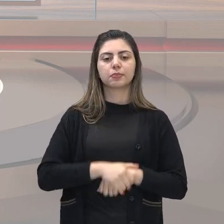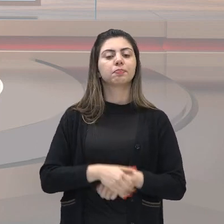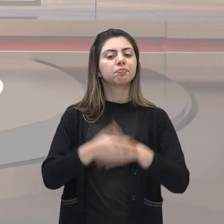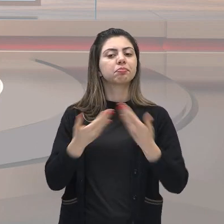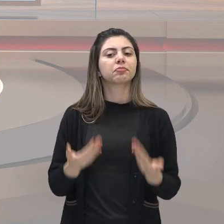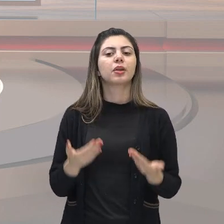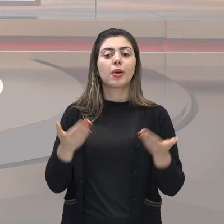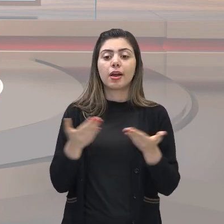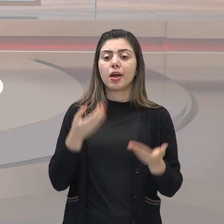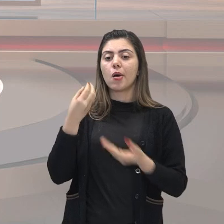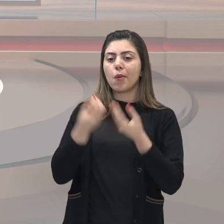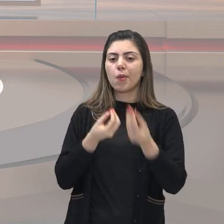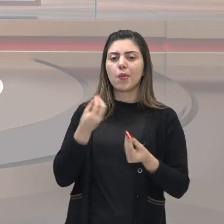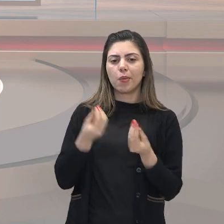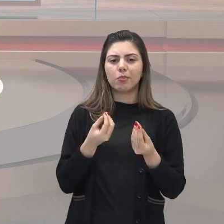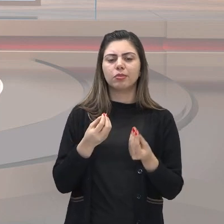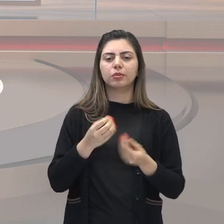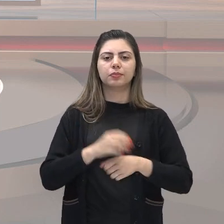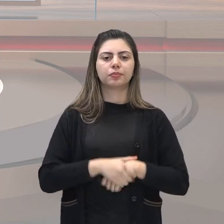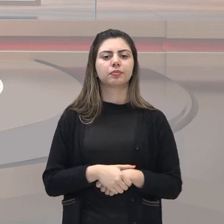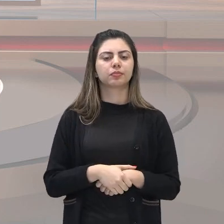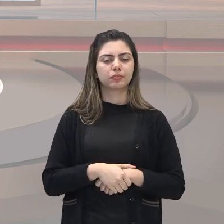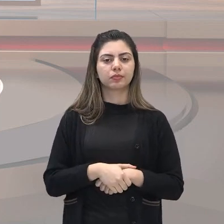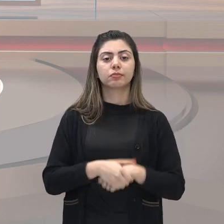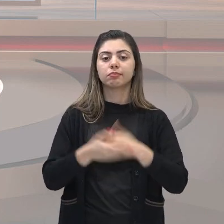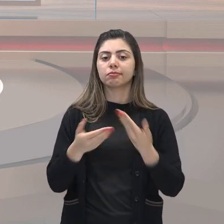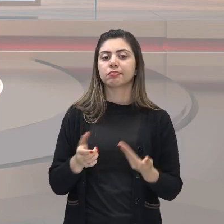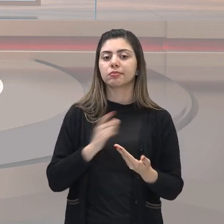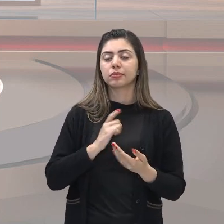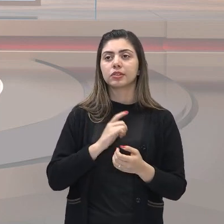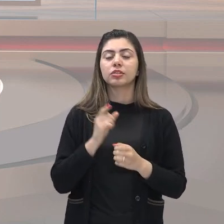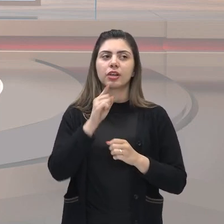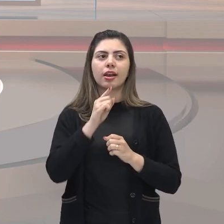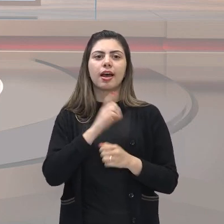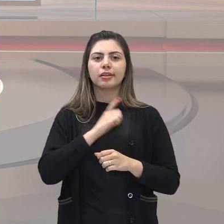agora mantinham a opressão sobre outros